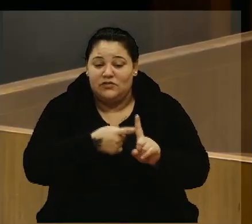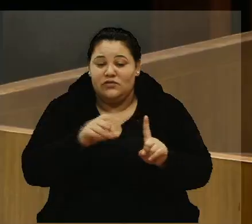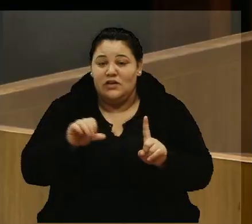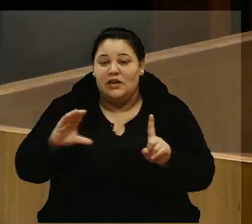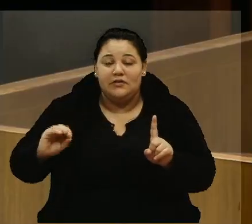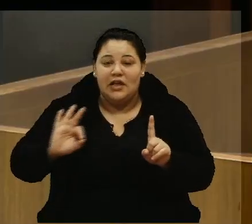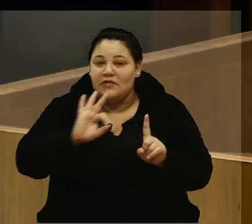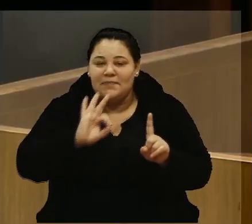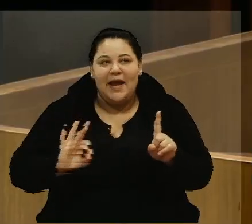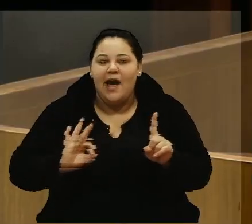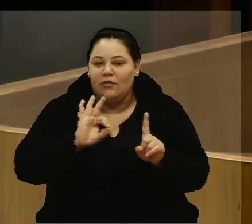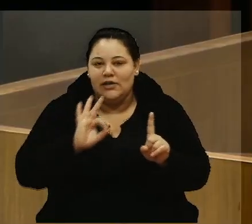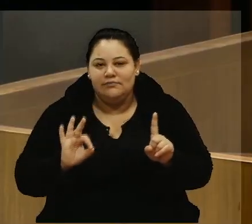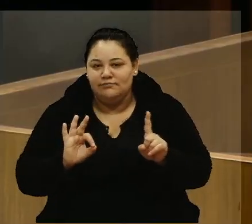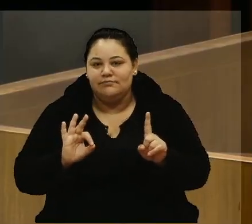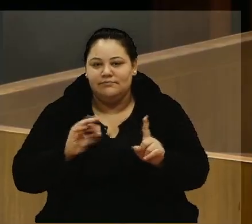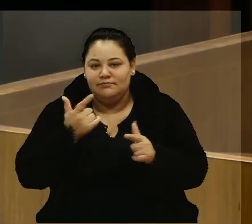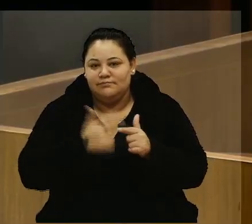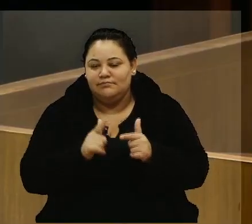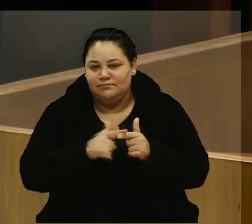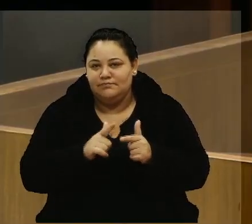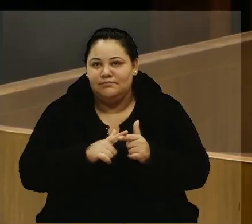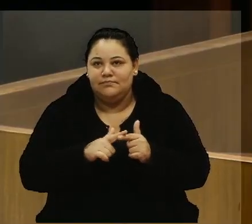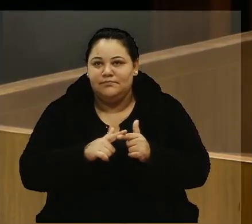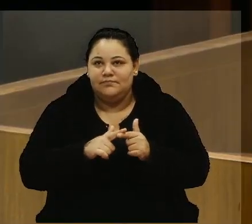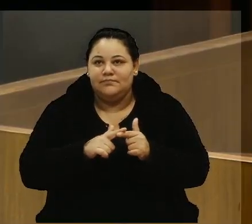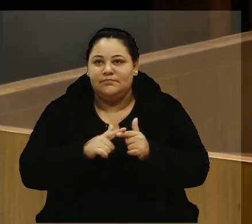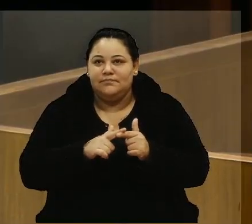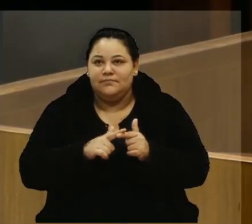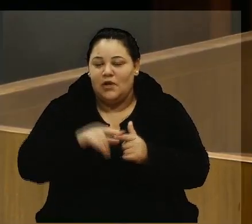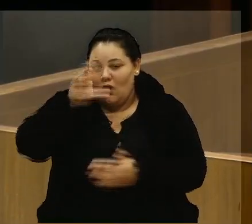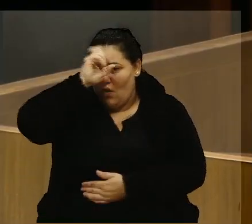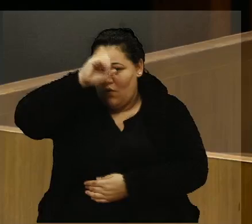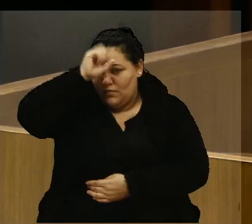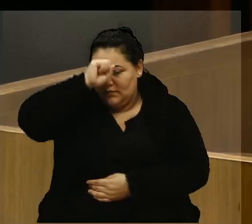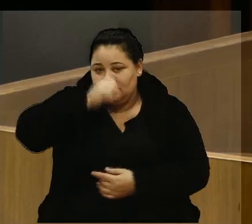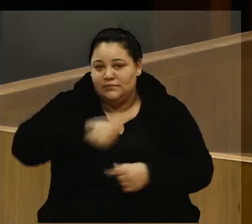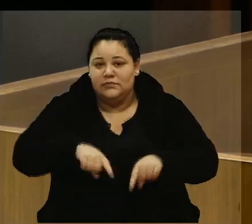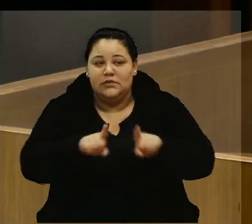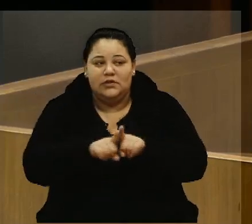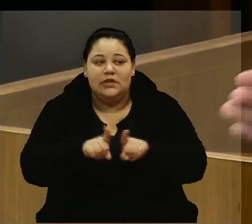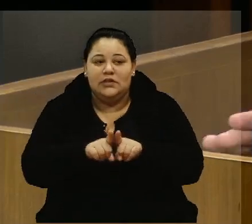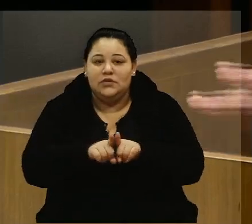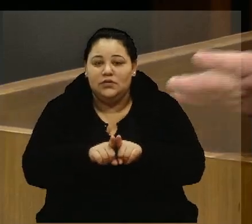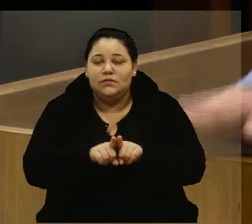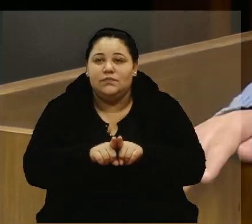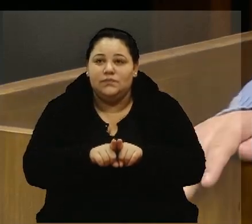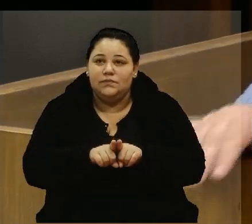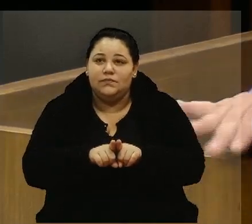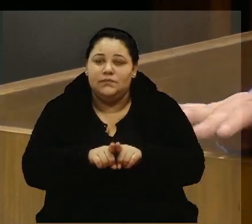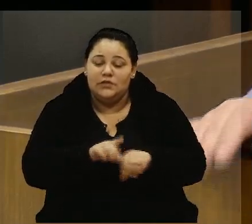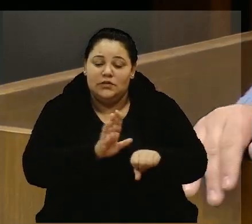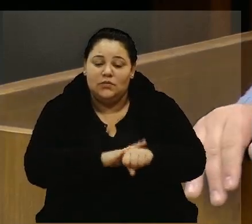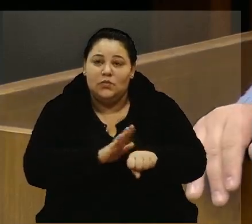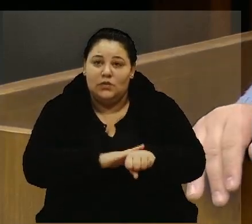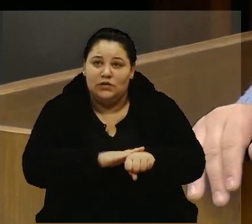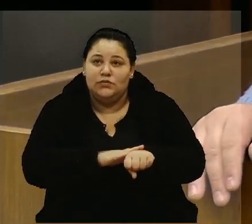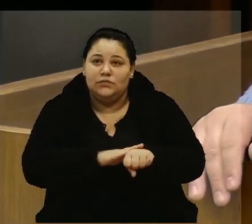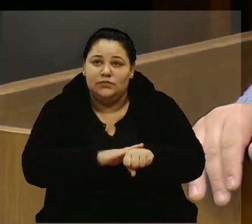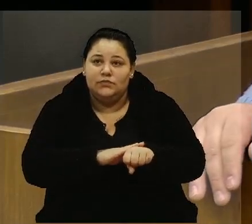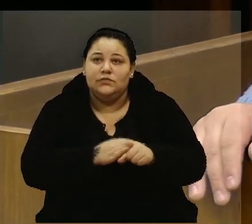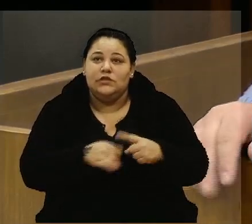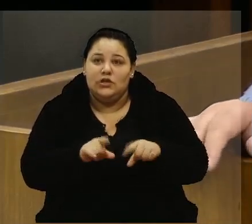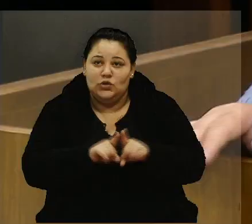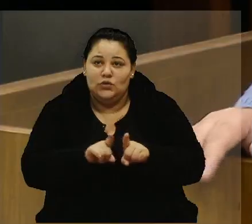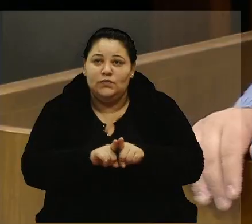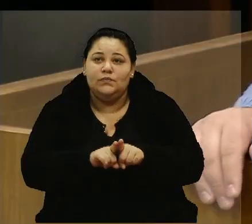problemas. Serão 3 pacotes de obras que serão feitos em 3 momentos. Uma